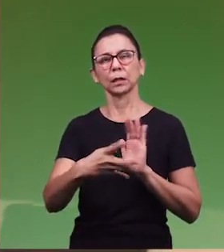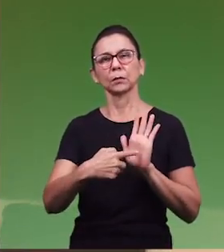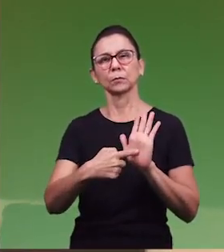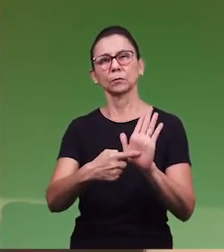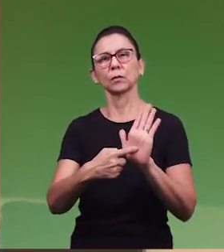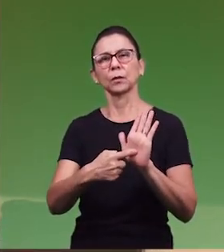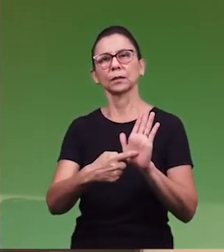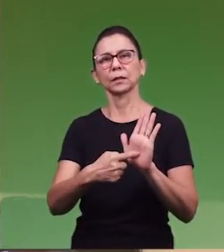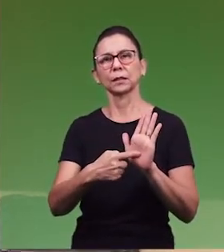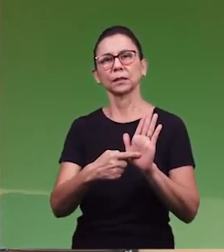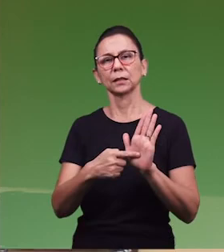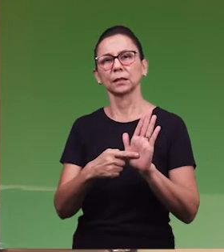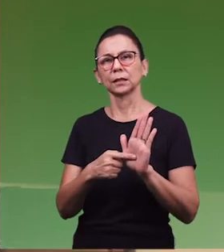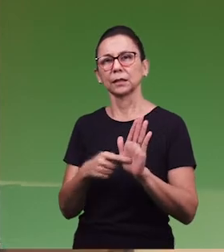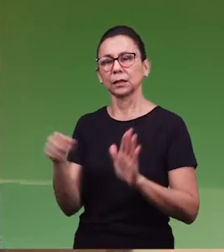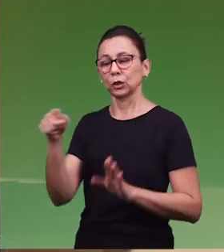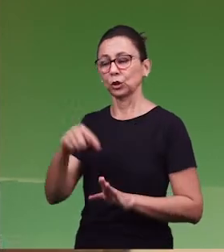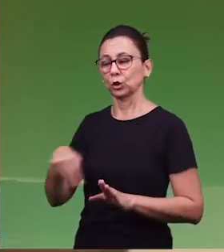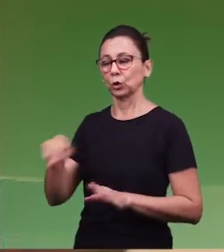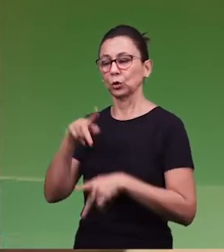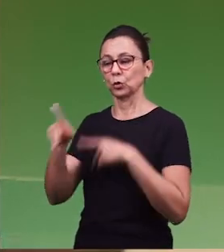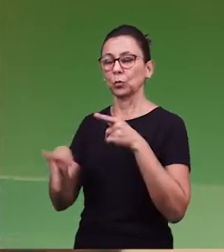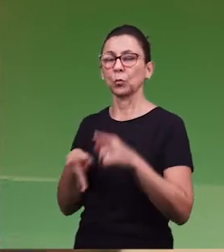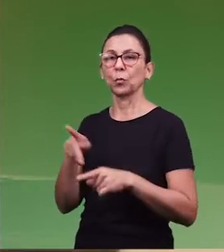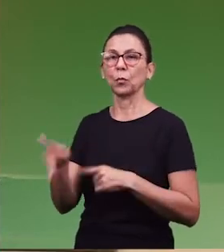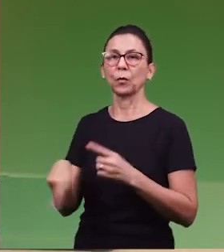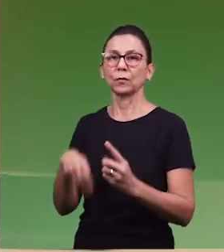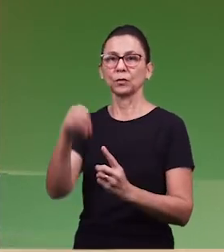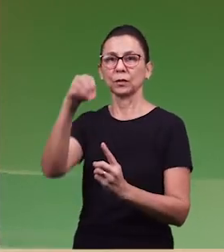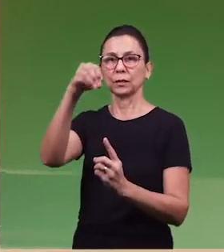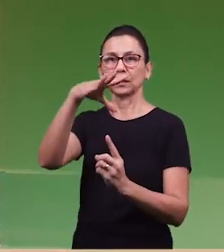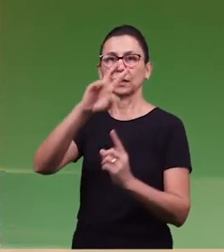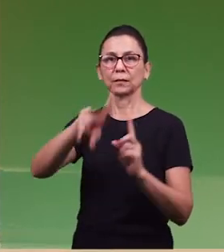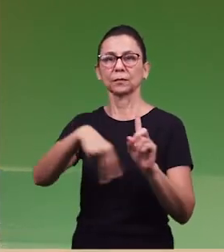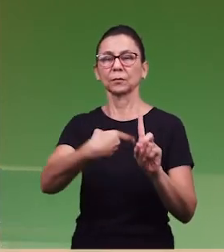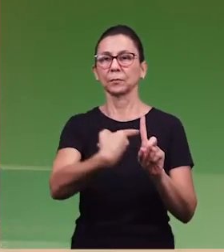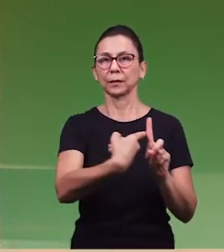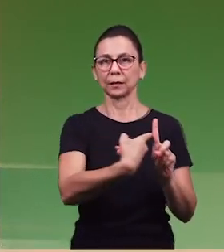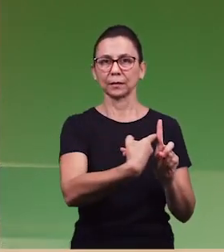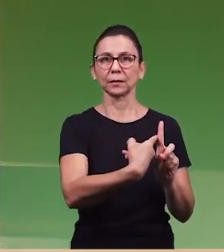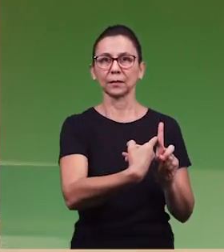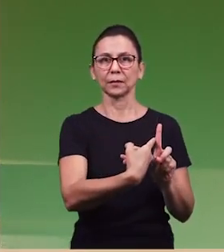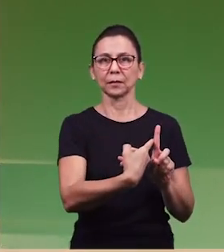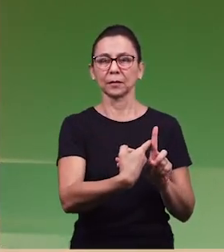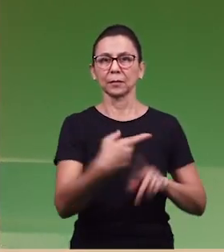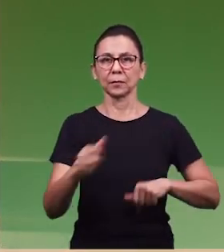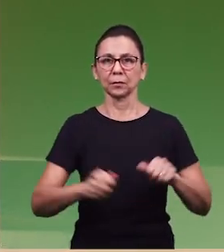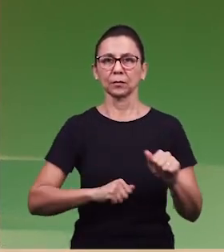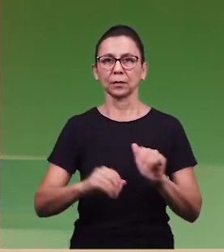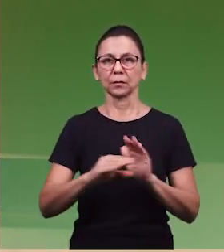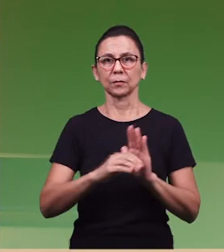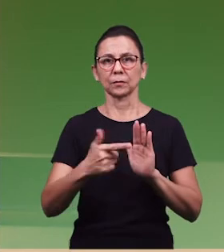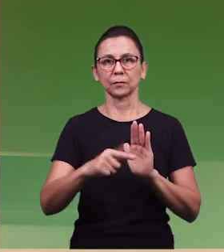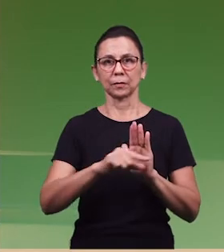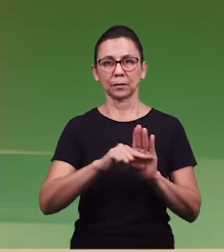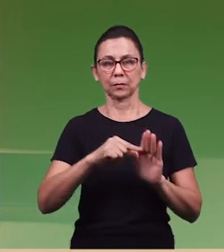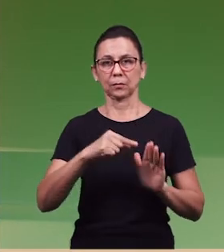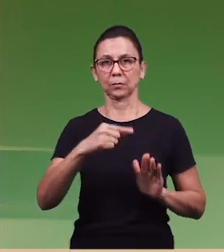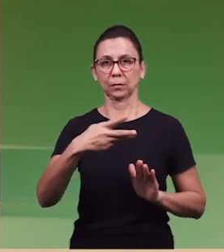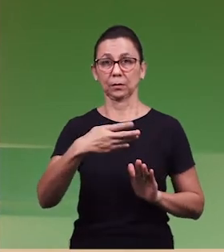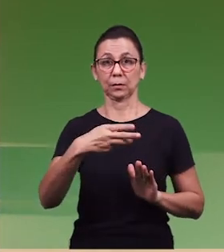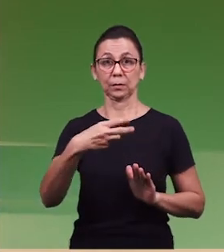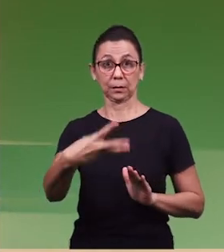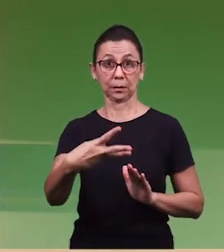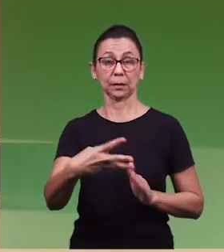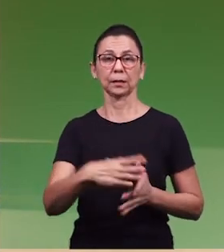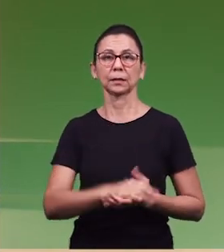havia abundante graça. Esse era um dos resultados. Mas aqui em Atos 2, no verso 43, por exemplo, quando diz assim, em toda a alma havia